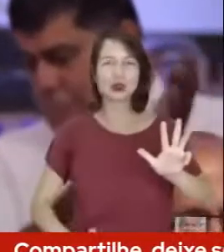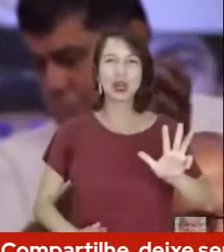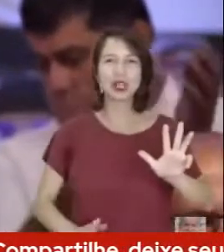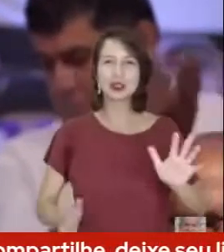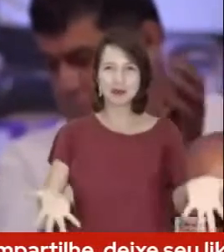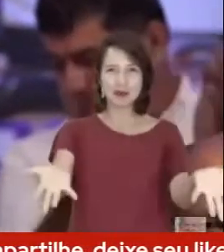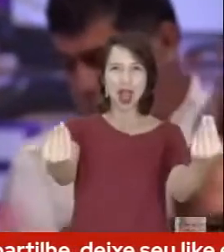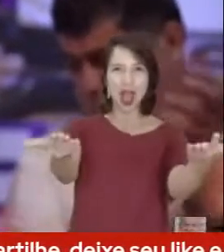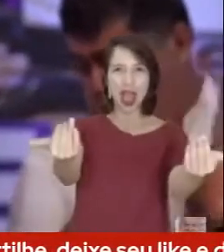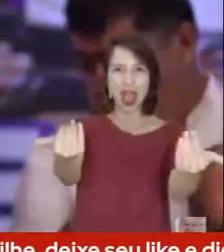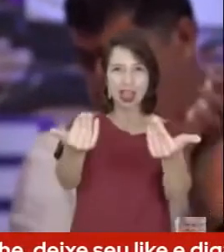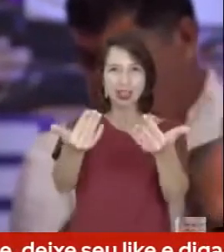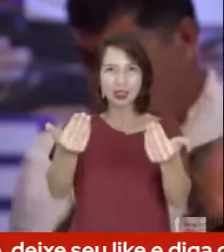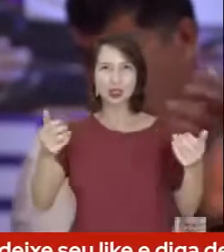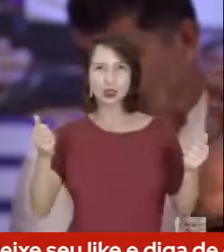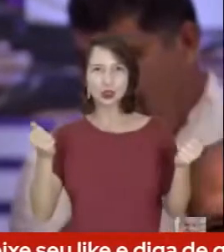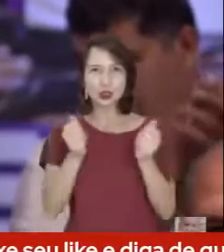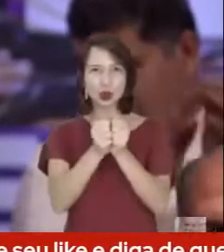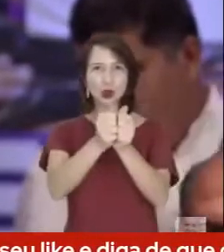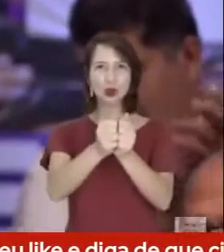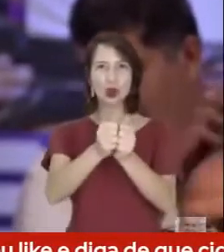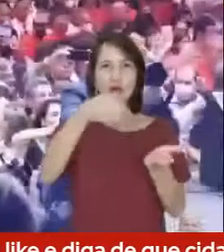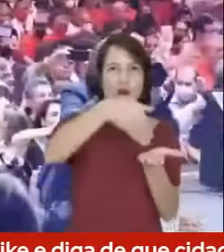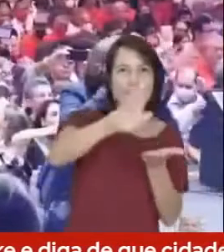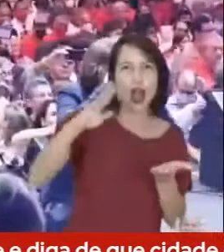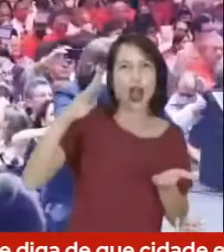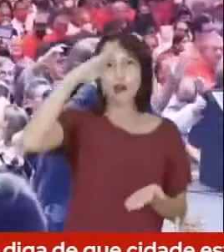Fora Bolsonaro!